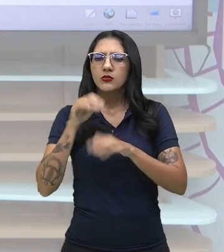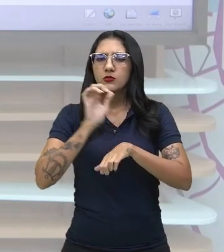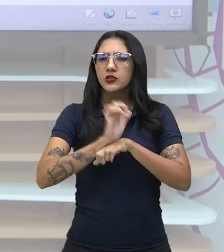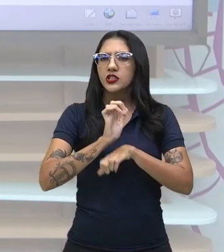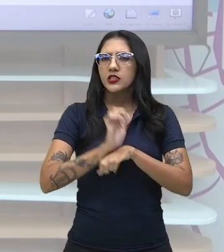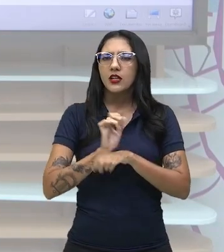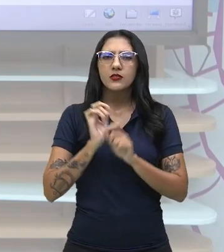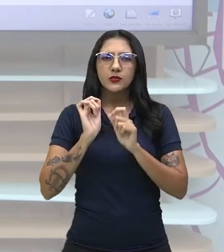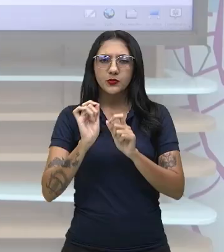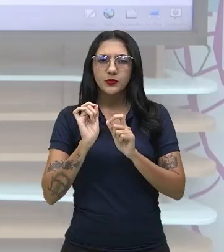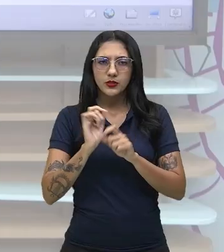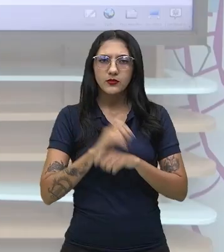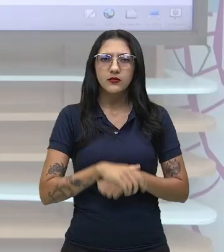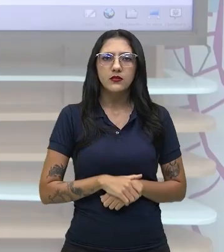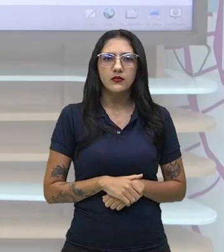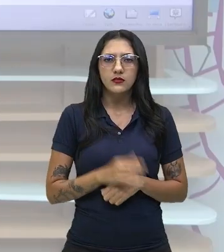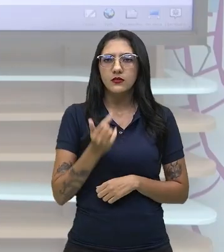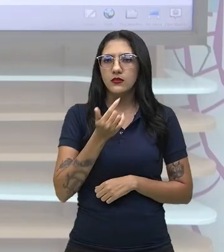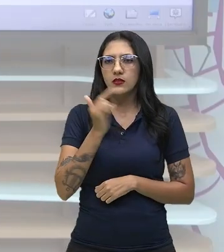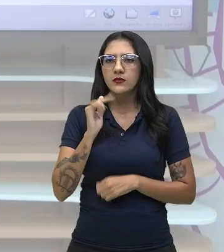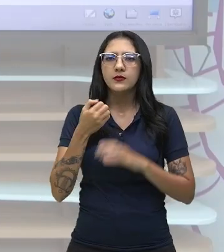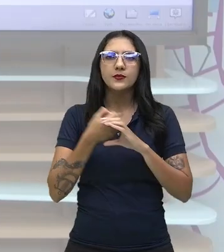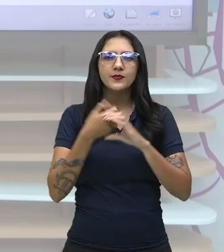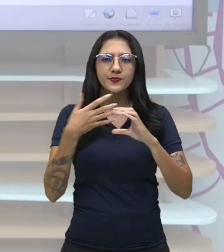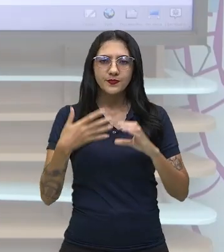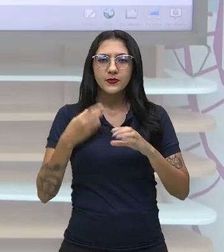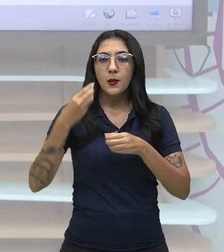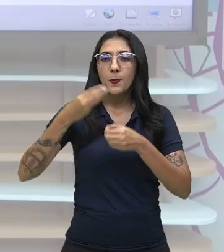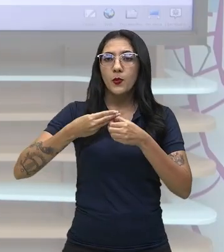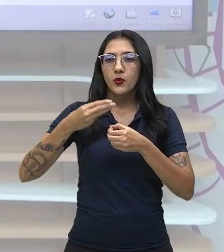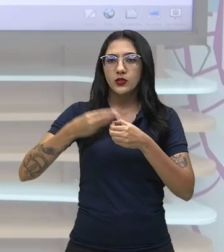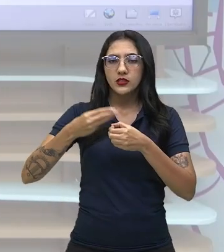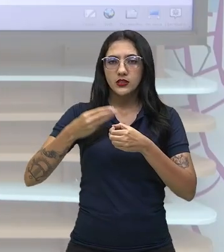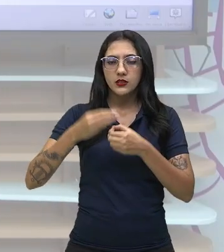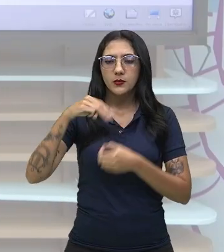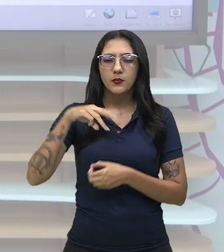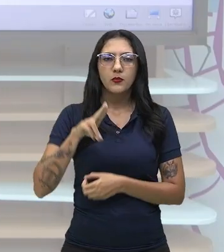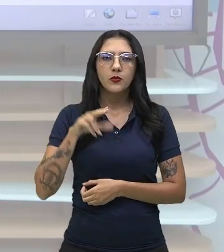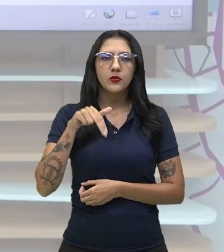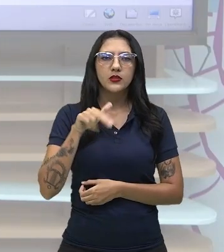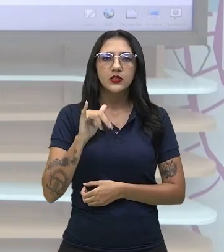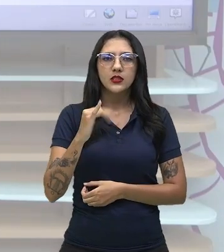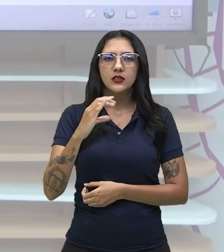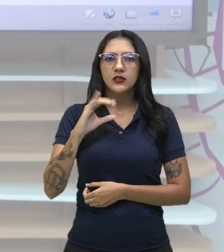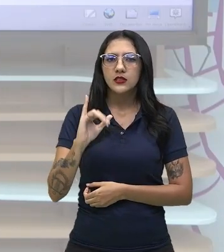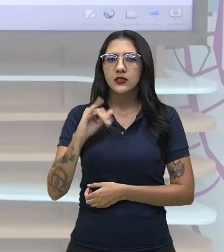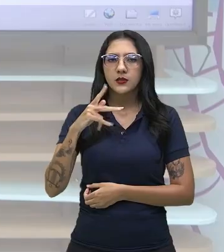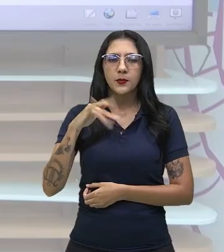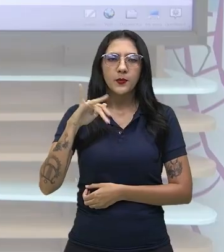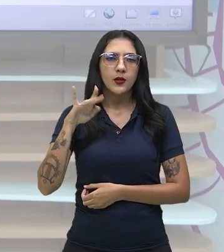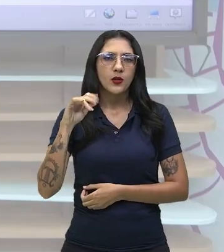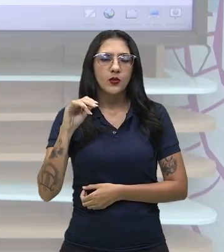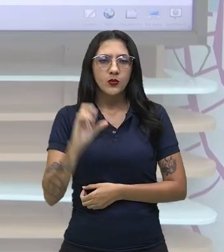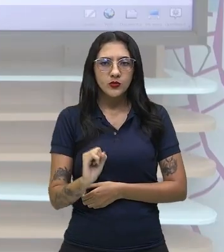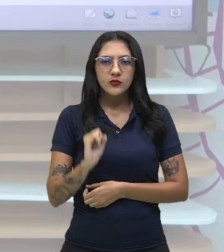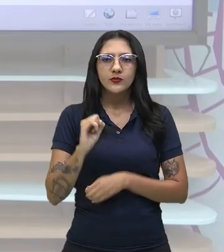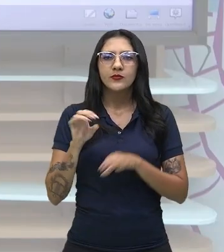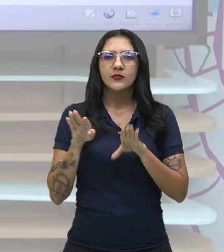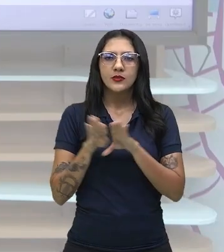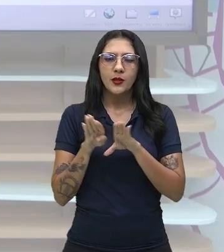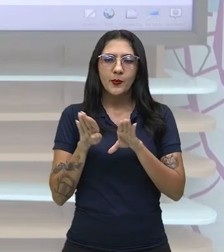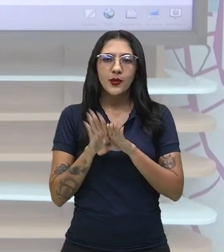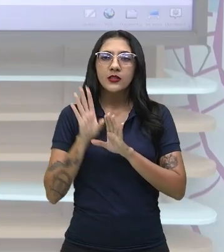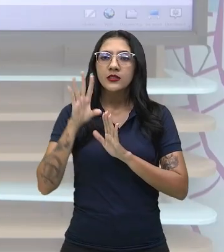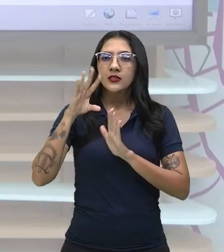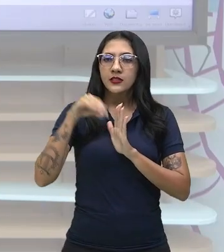que são unidades menores, certo? Que vão estar inseridos dentro aí do estado e os estados que vão estar